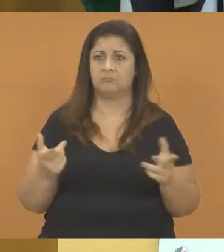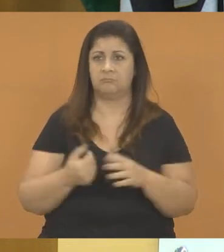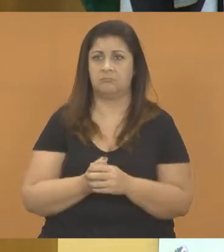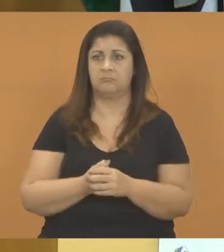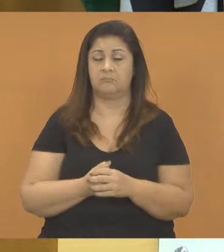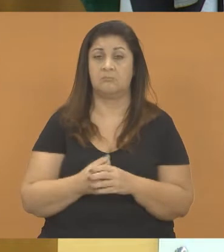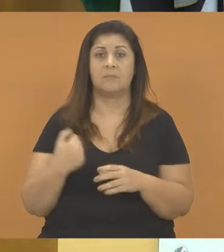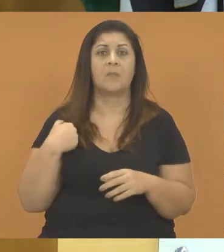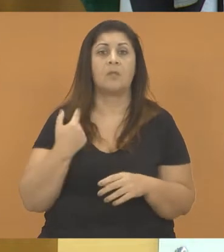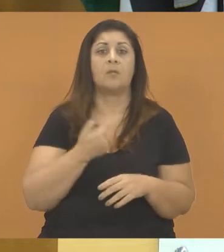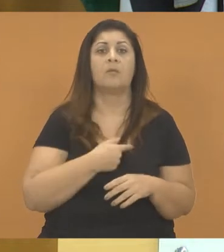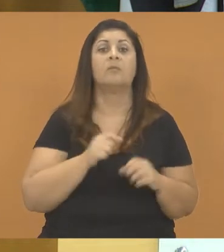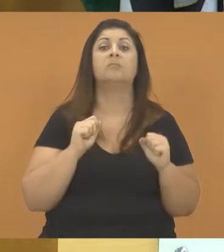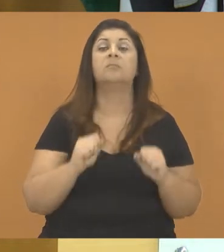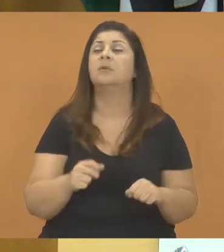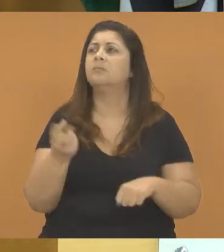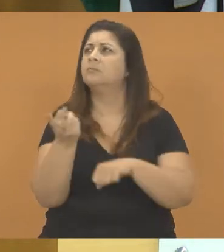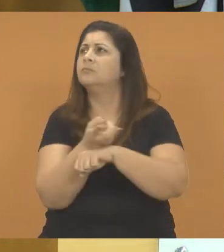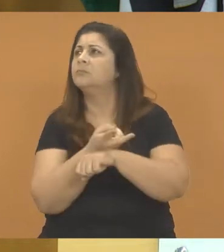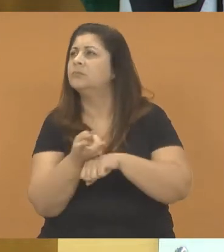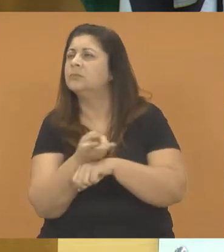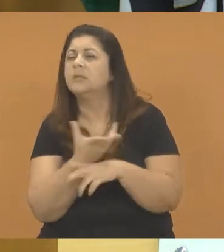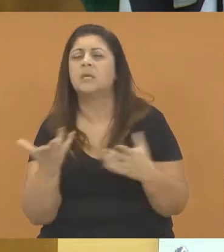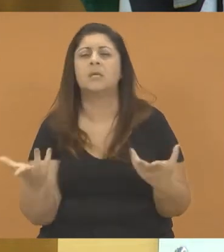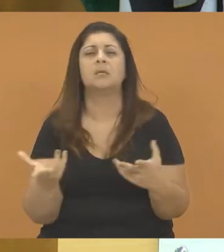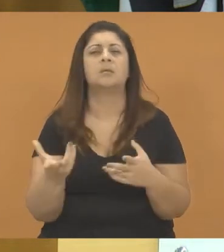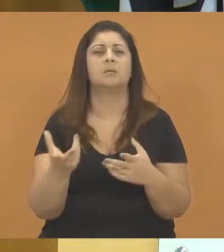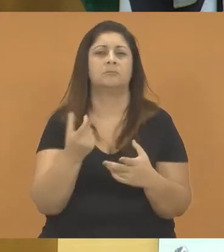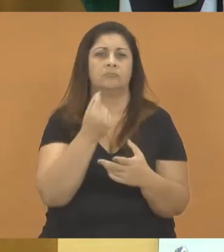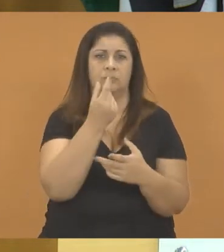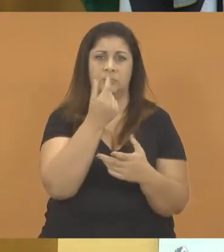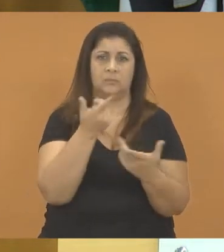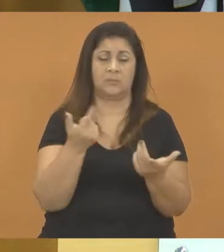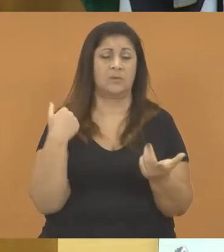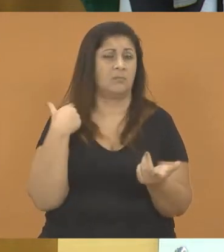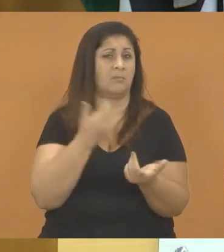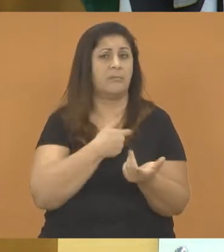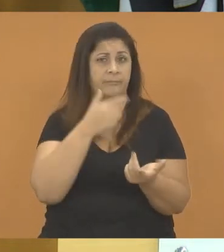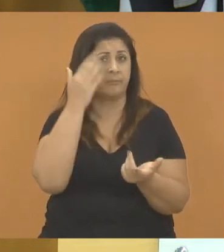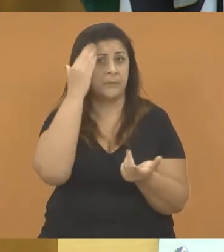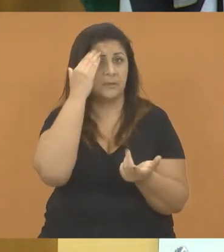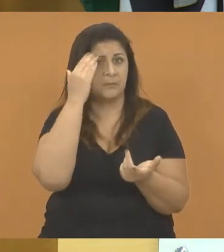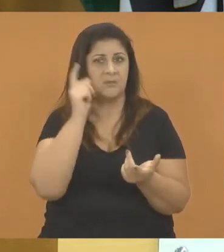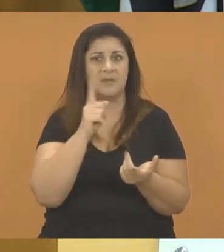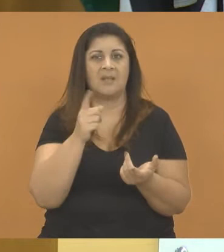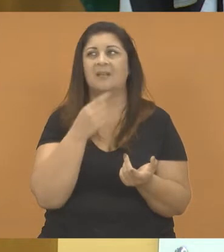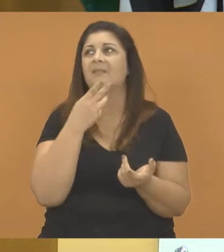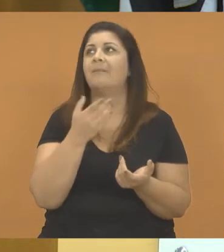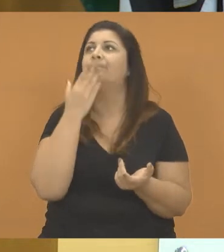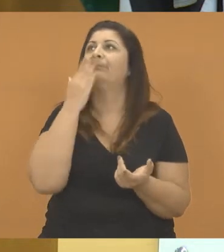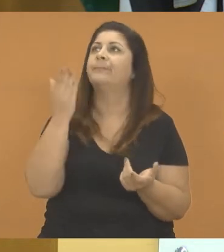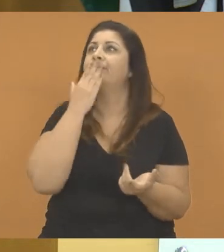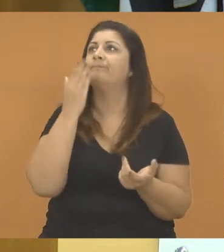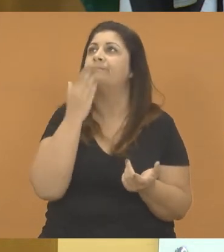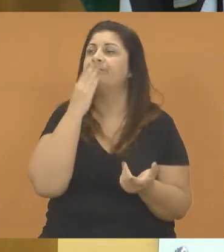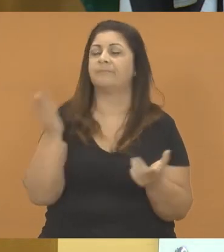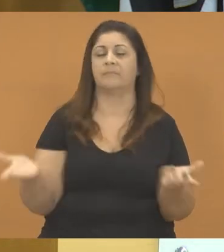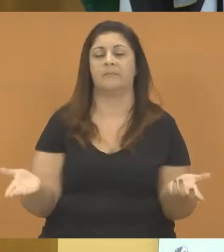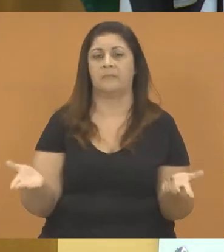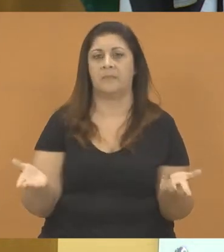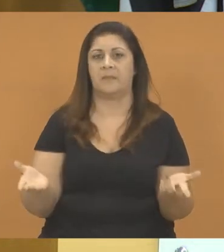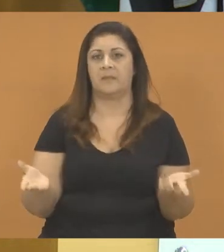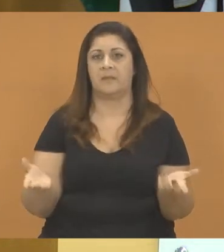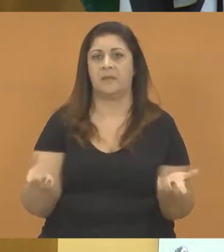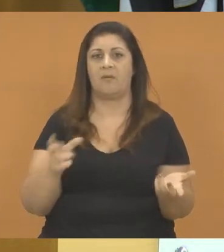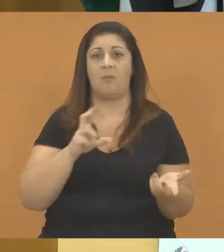de e atrás de atrás onde está o dinheiro a gente tinha plena consciência que não é só cobrar o município não tem